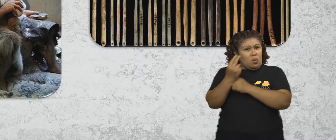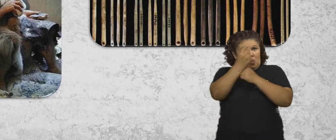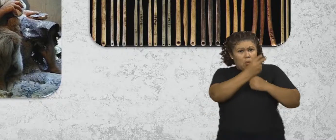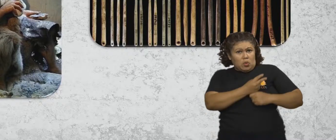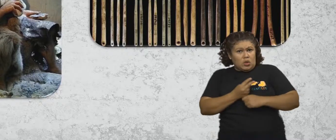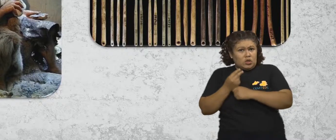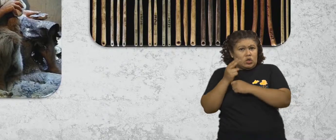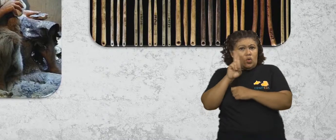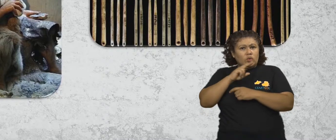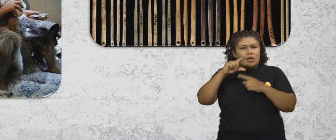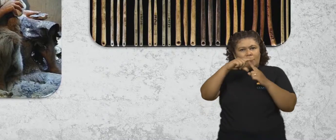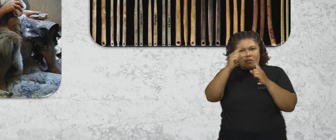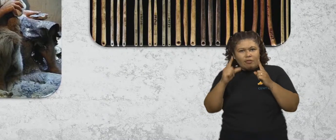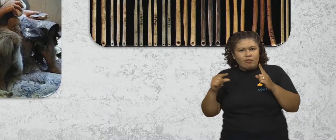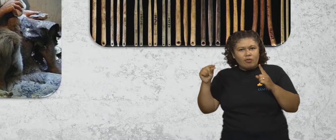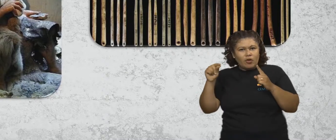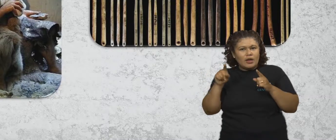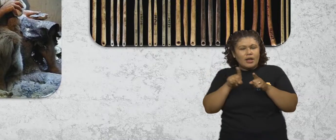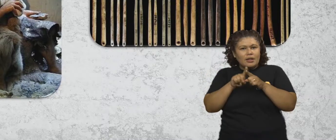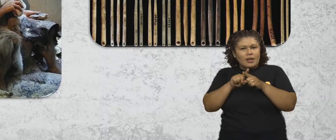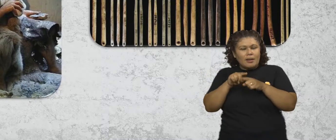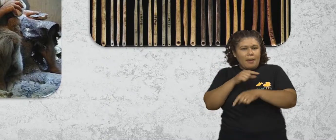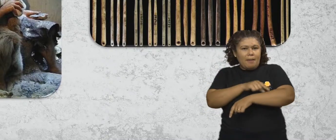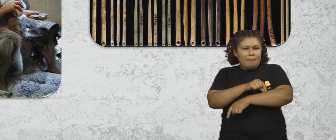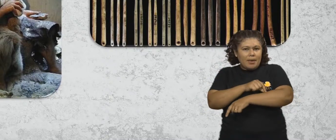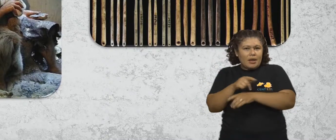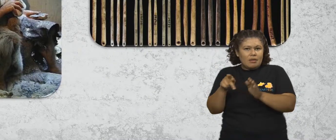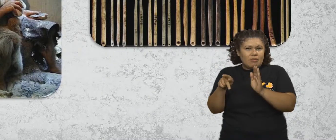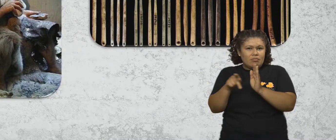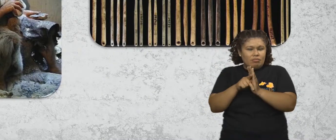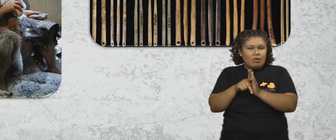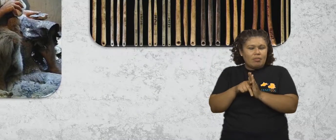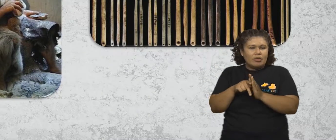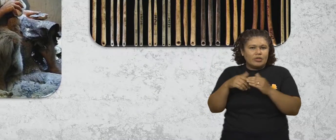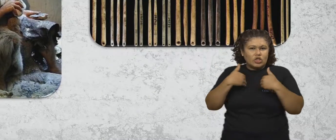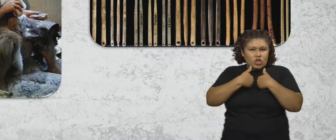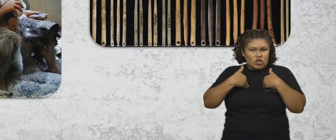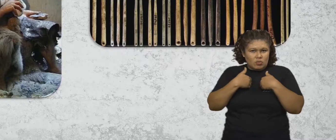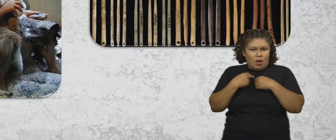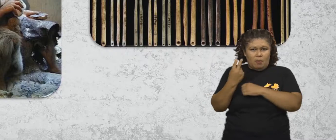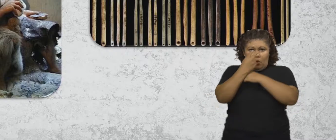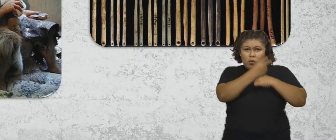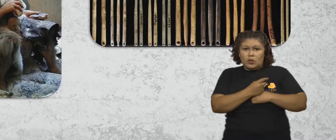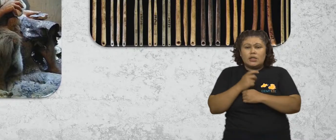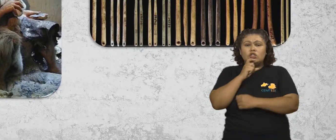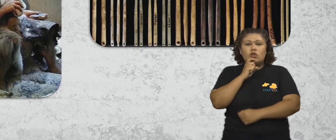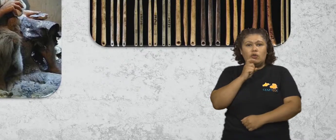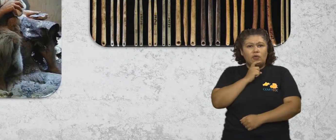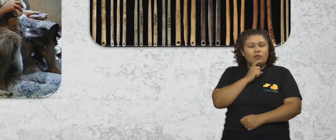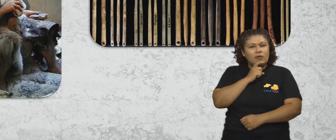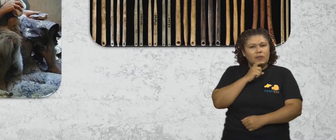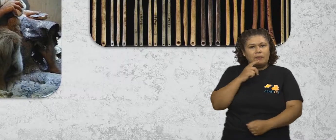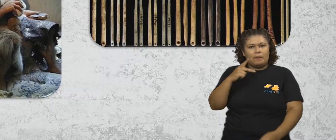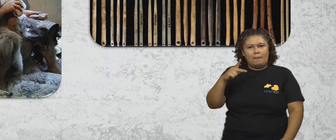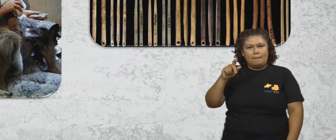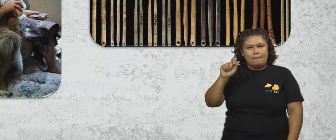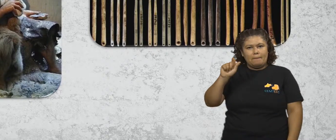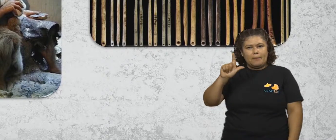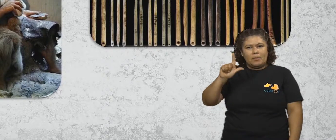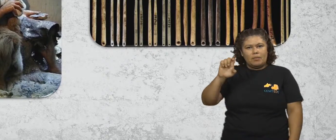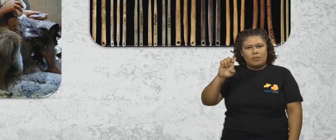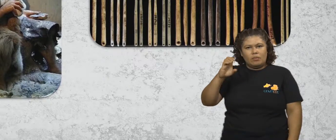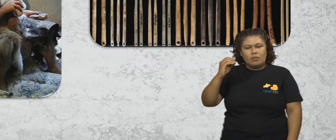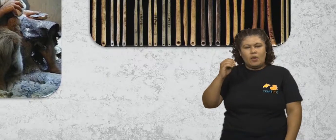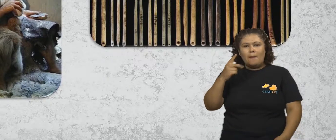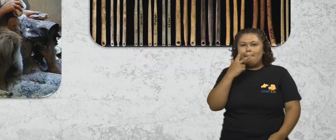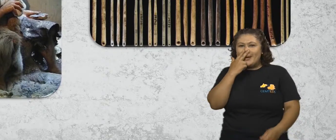fibras vegetais e couros macios para tecer vestimentas, que protegessem seu corpo. No Paleolítico, o homem usava um tipo de saia que